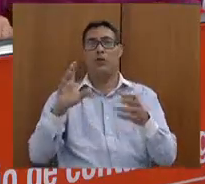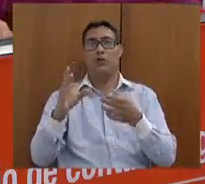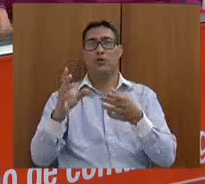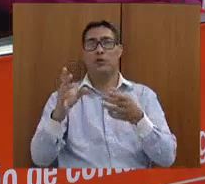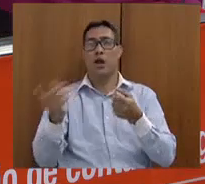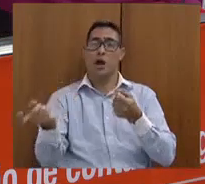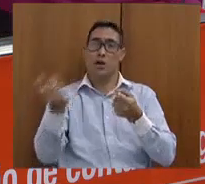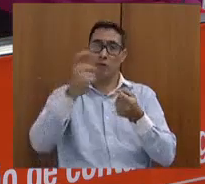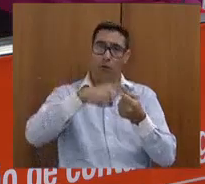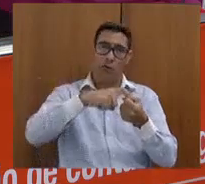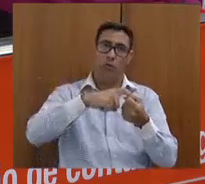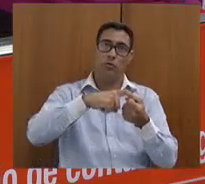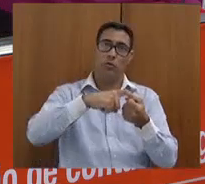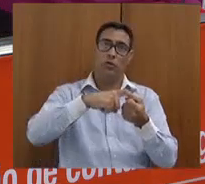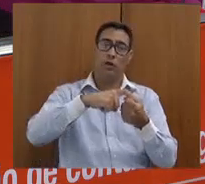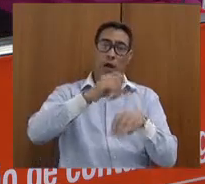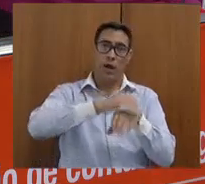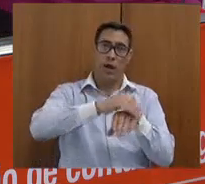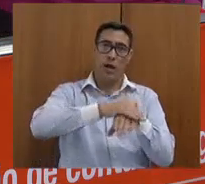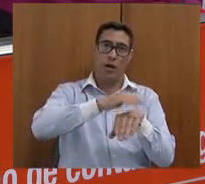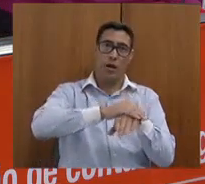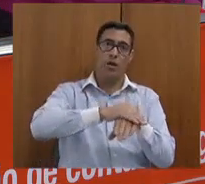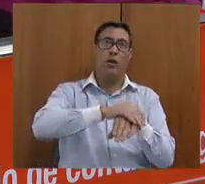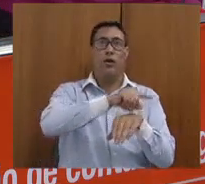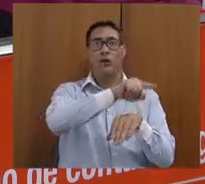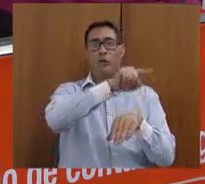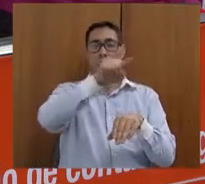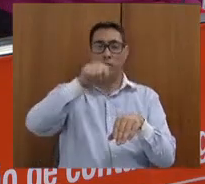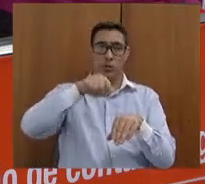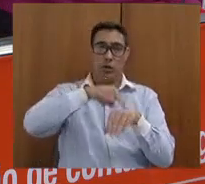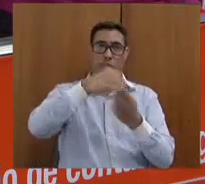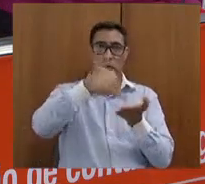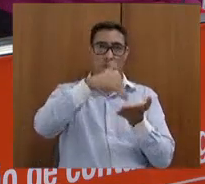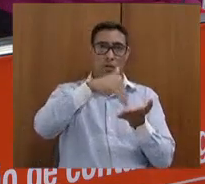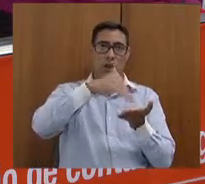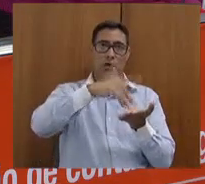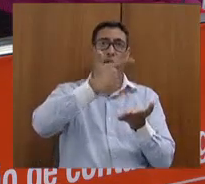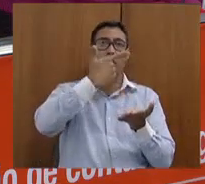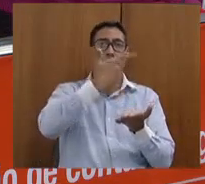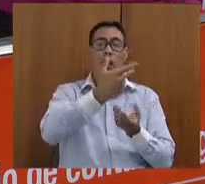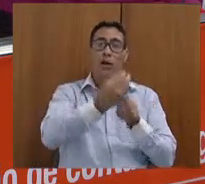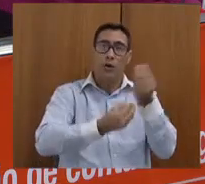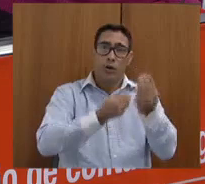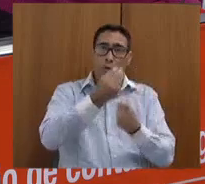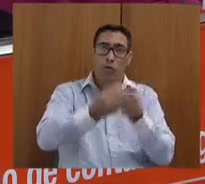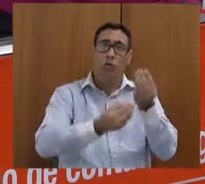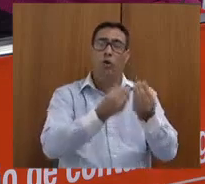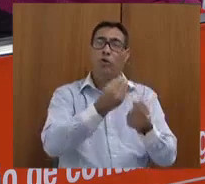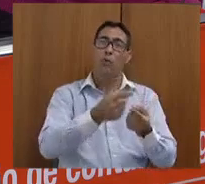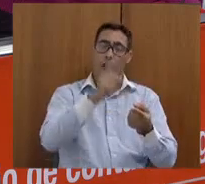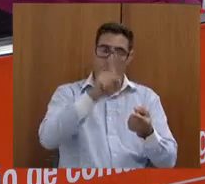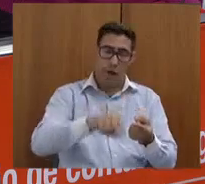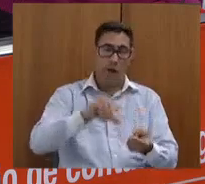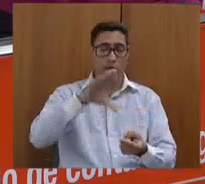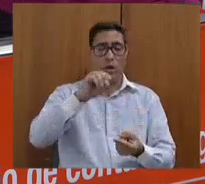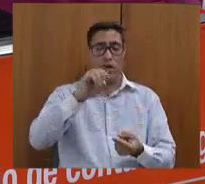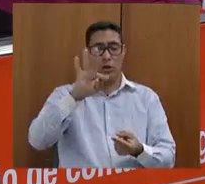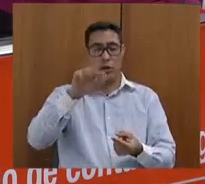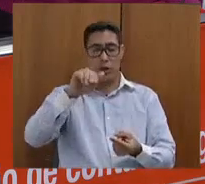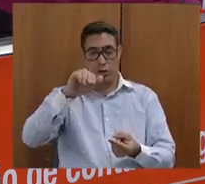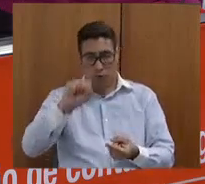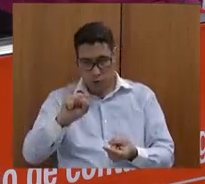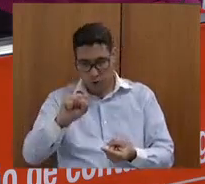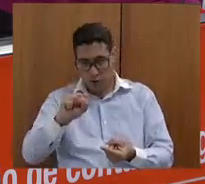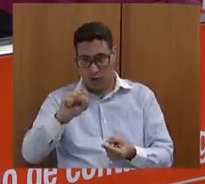ao secretário para que ele formalmente no microfone faça o registro aí de como é que ficará a questão das cotas em relação